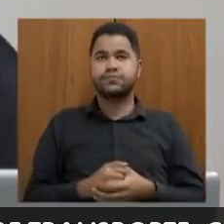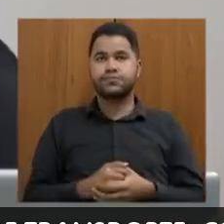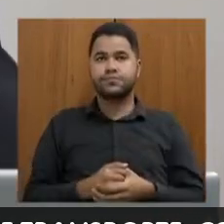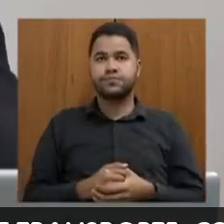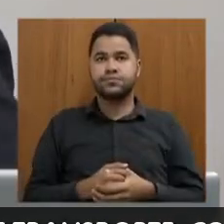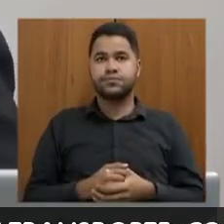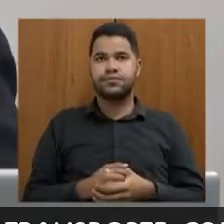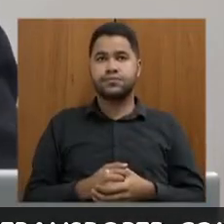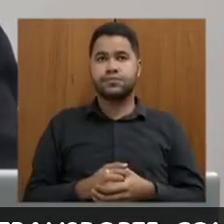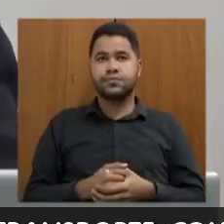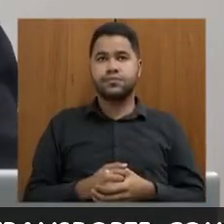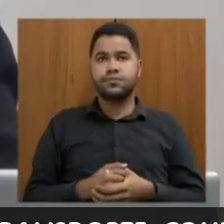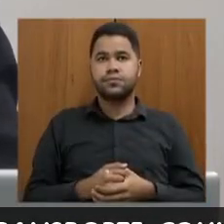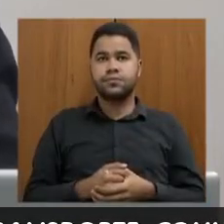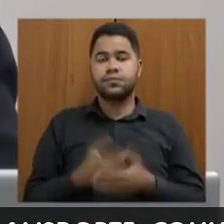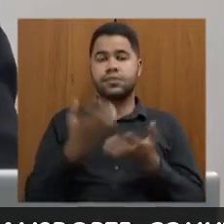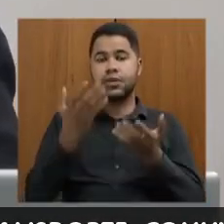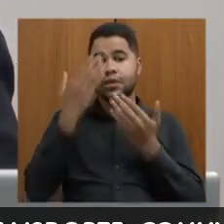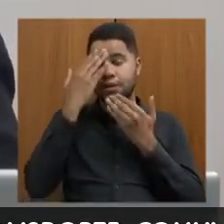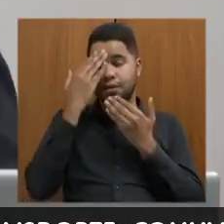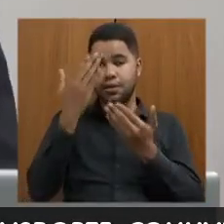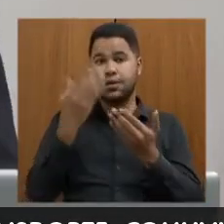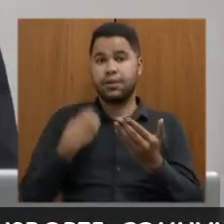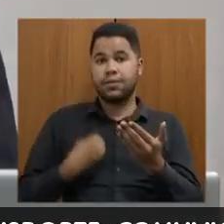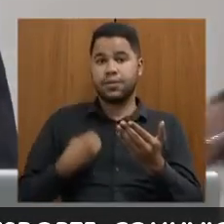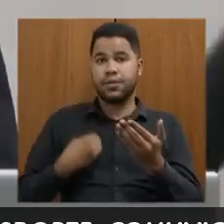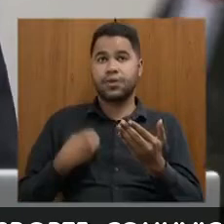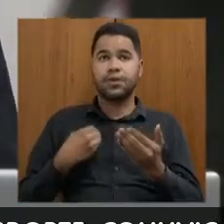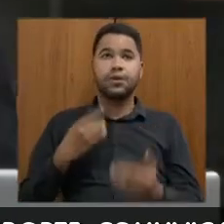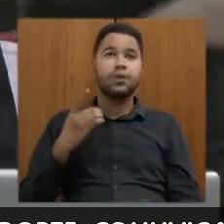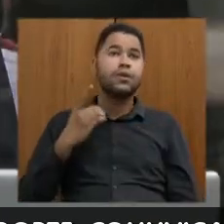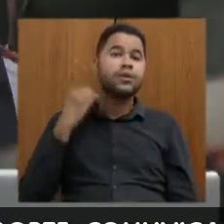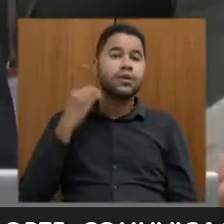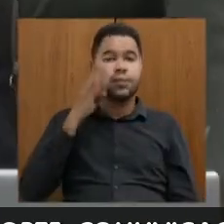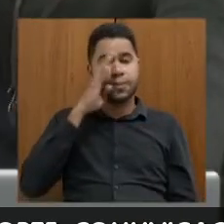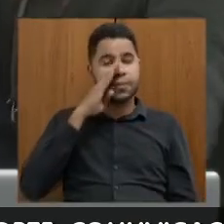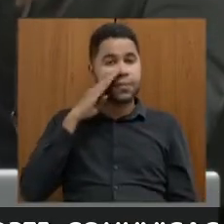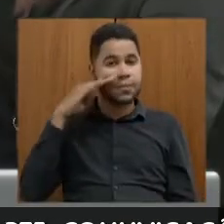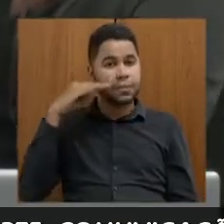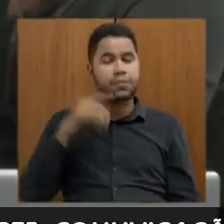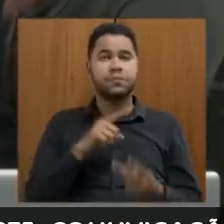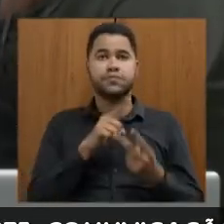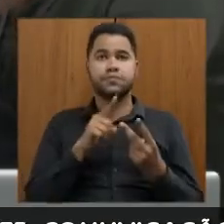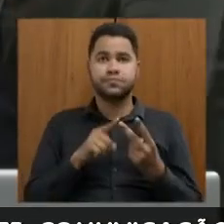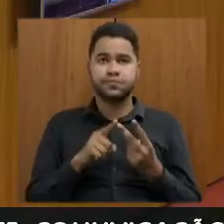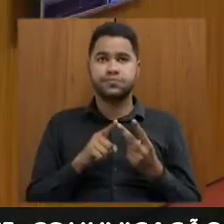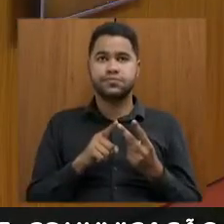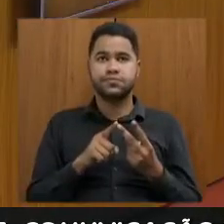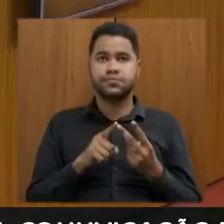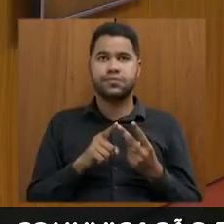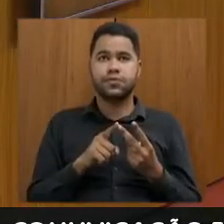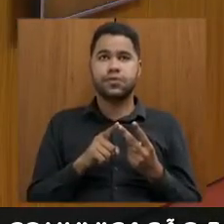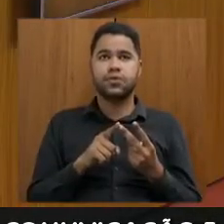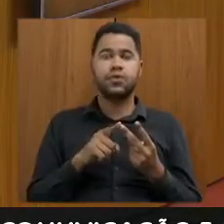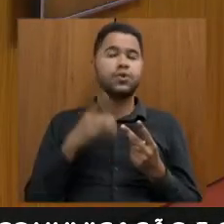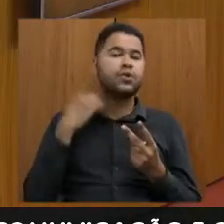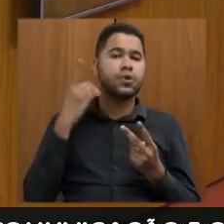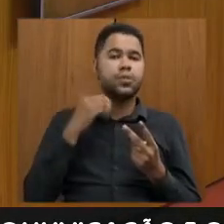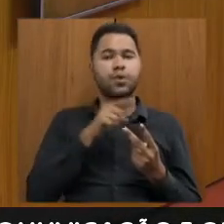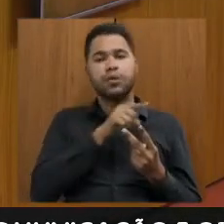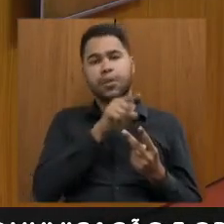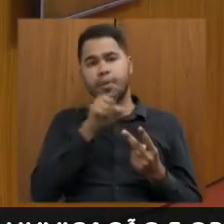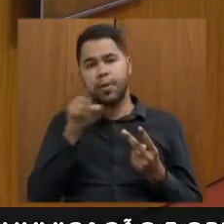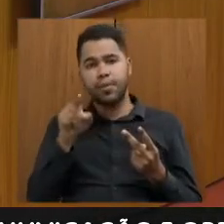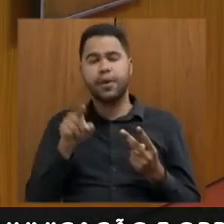queria agradecer muito a presença deputada Beatriz Cerqueira dos deputados